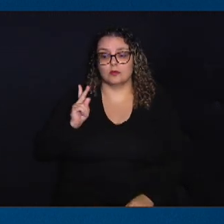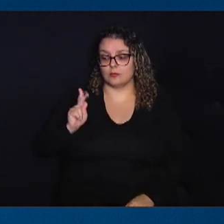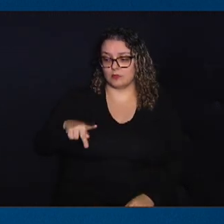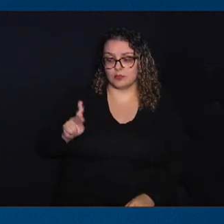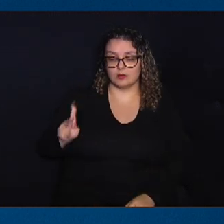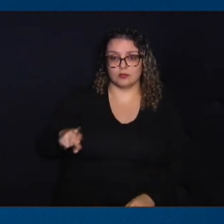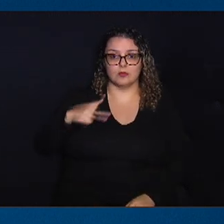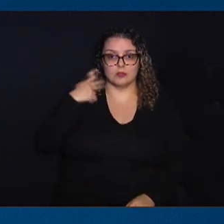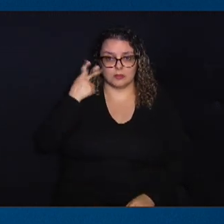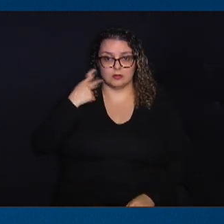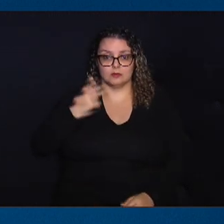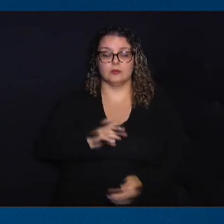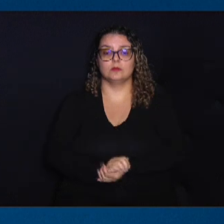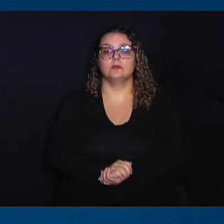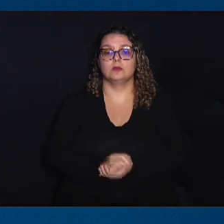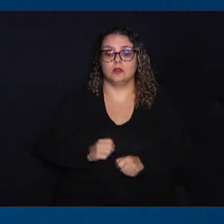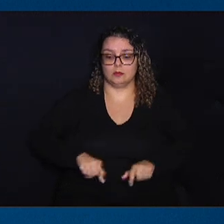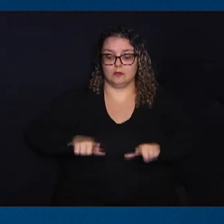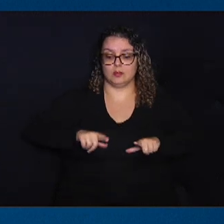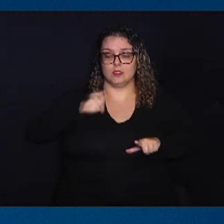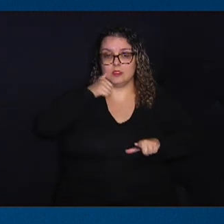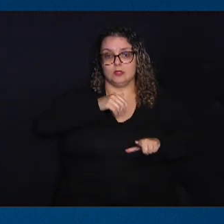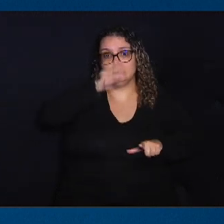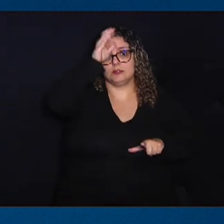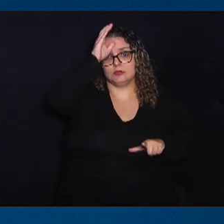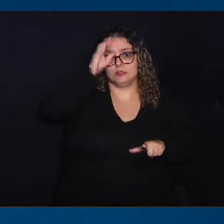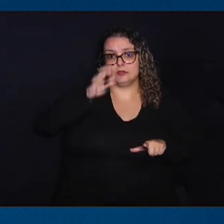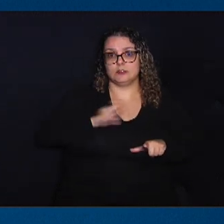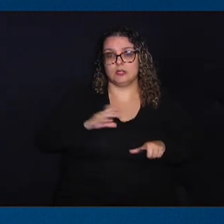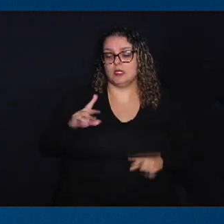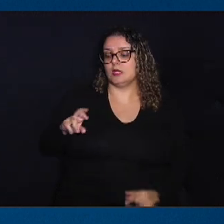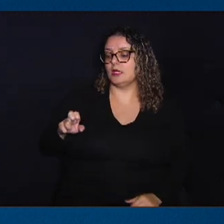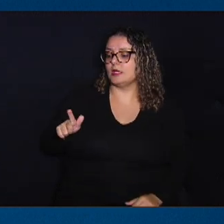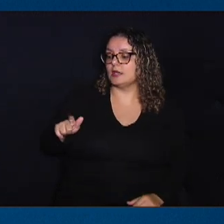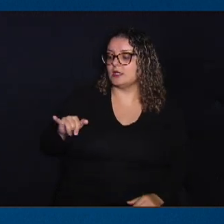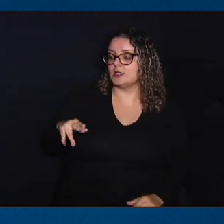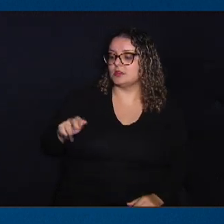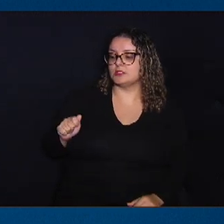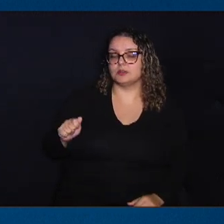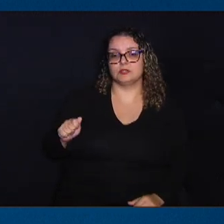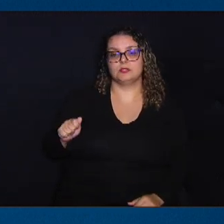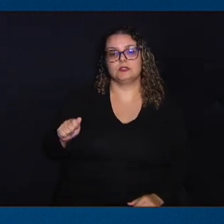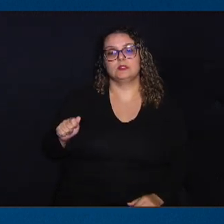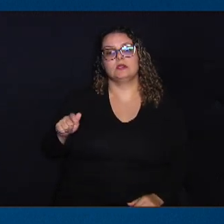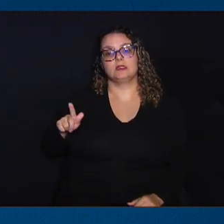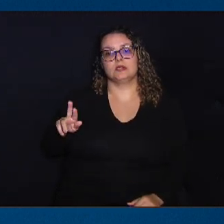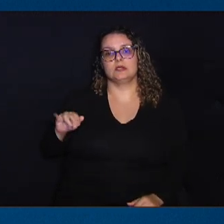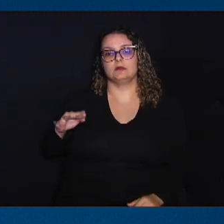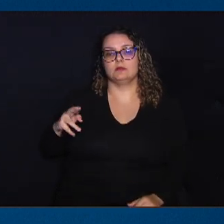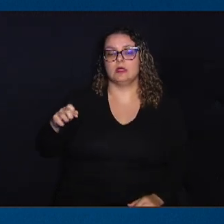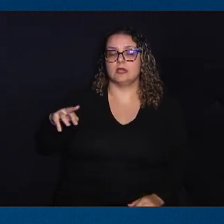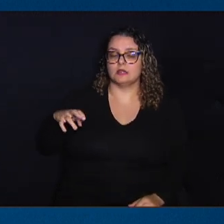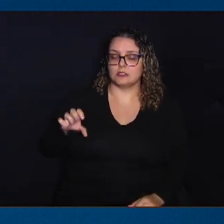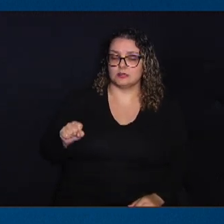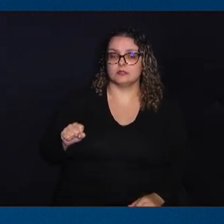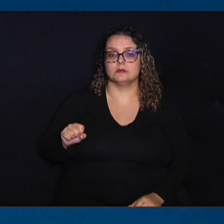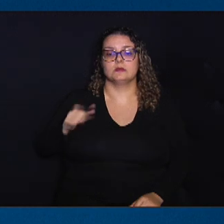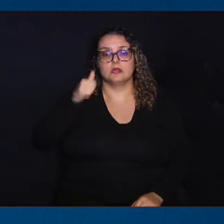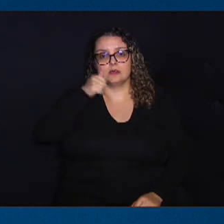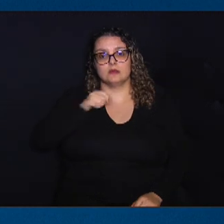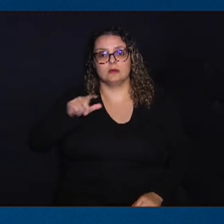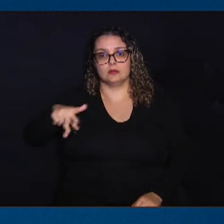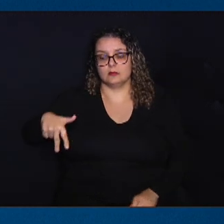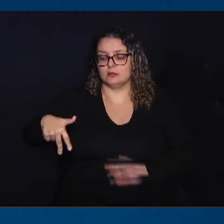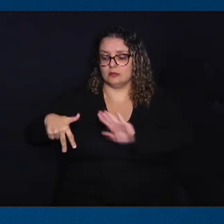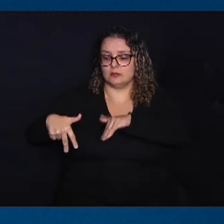que concede o título de cidadã campineira a Regina Elizabeth de Araújo Guimarães. A homenageada chegou a Campinas